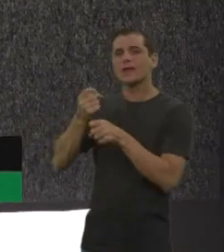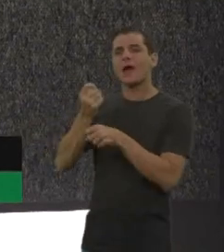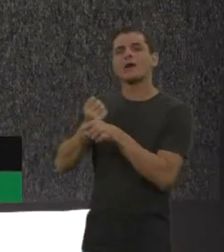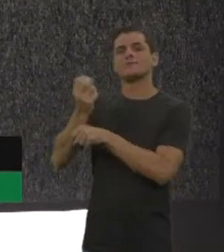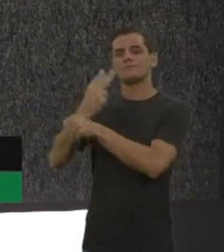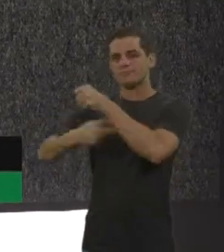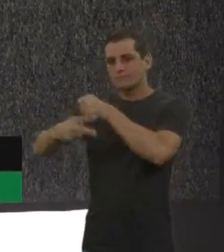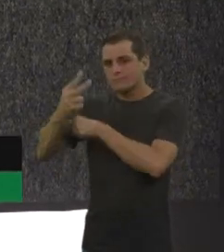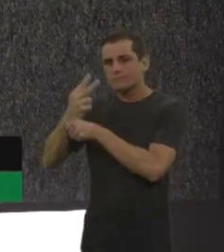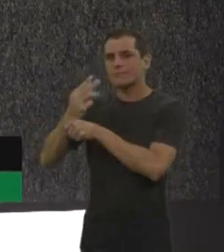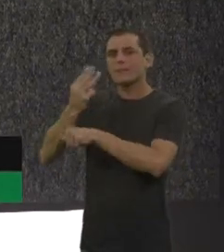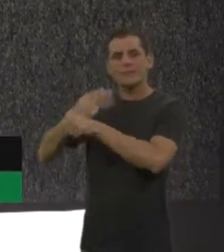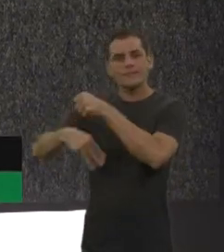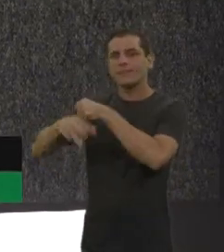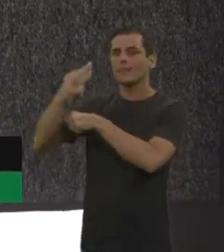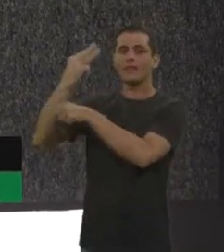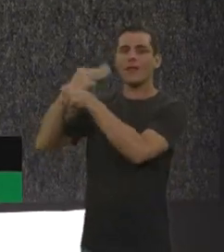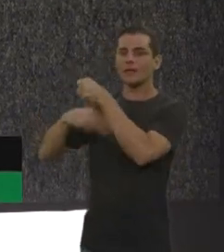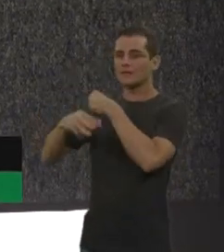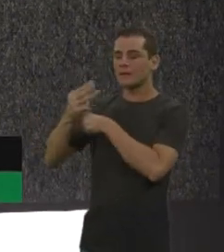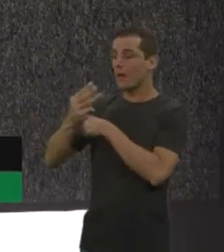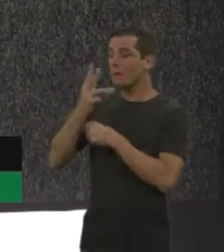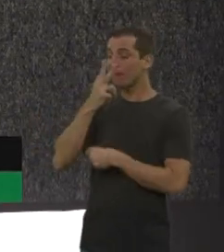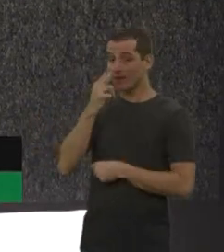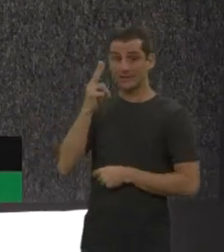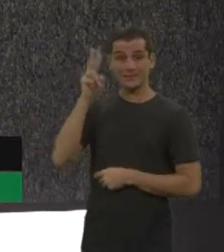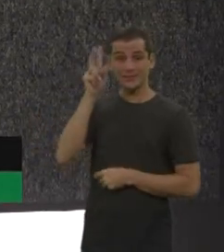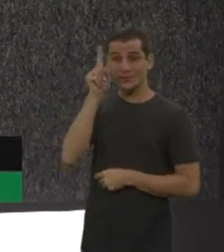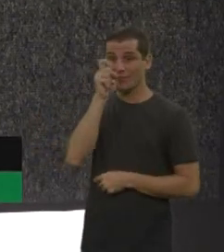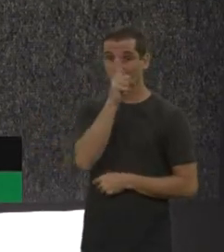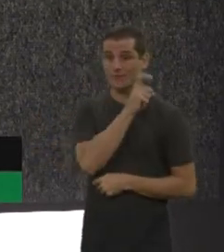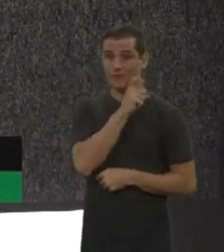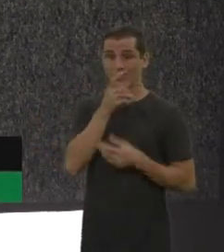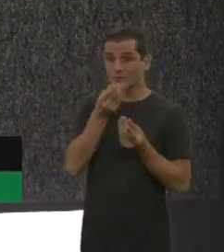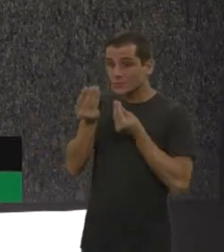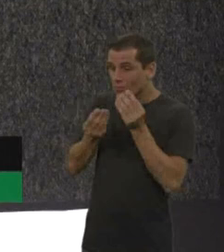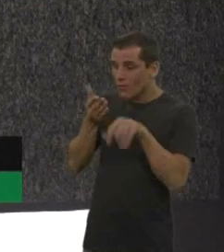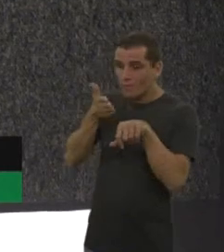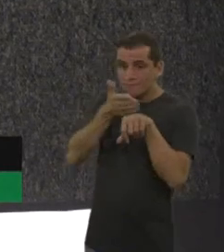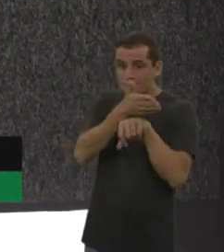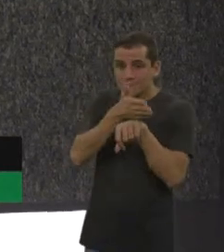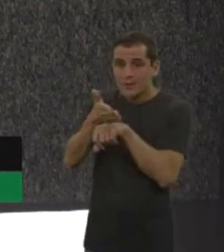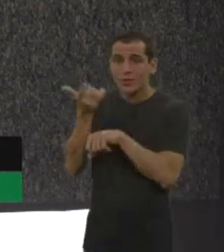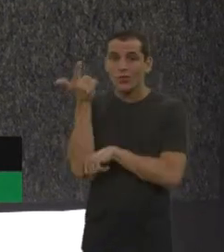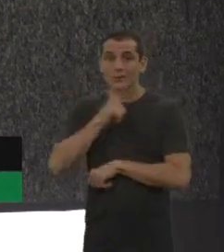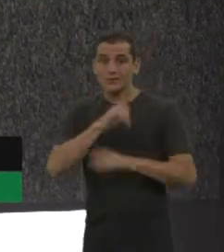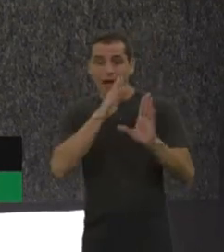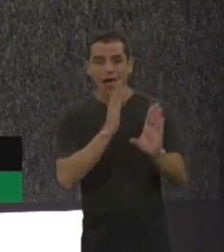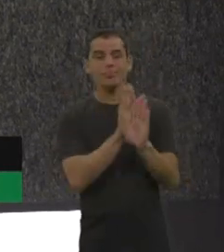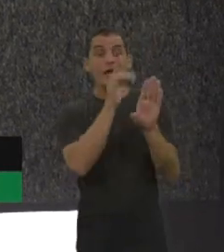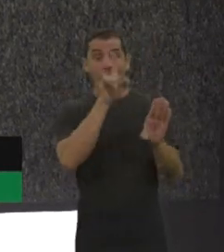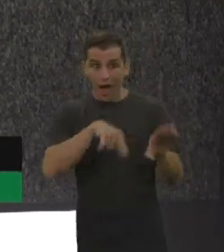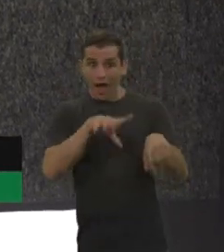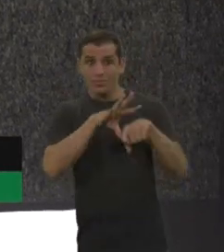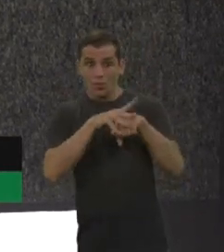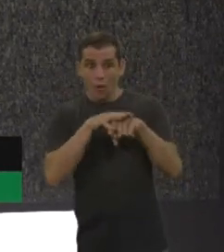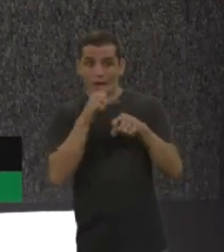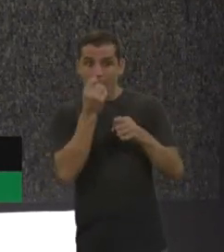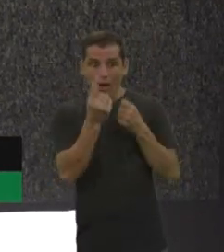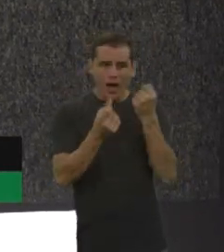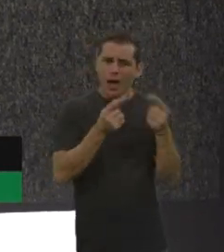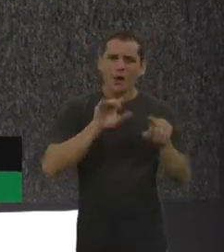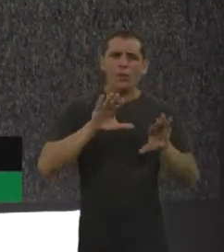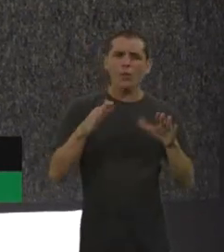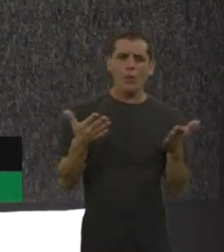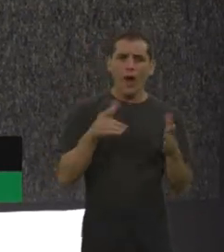que a gente sabe que se conta nos dedos o acesso a esse diagnóstico. É muito difícil, né? Que não servem apenas para